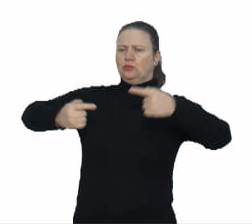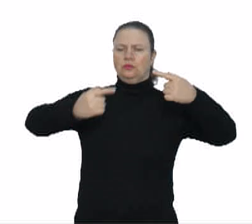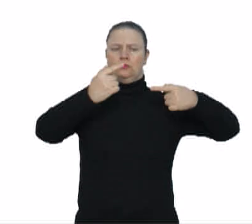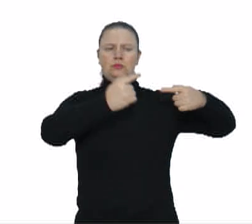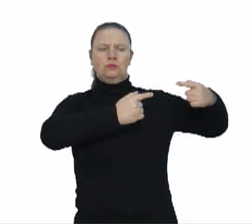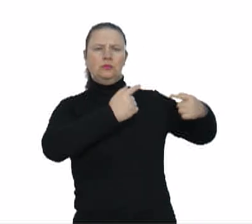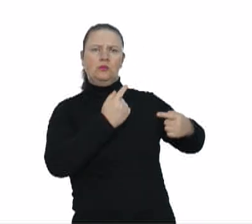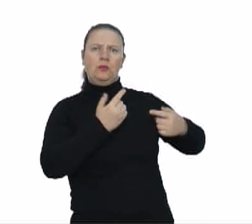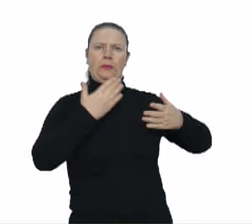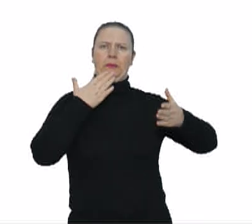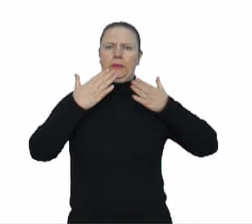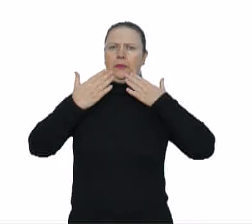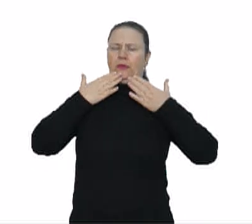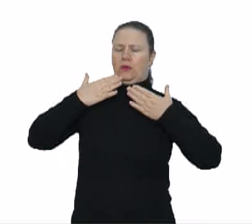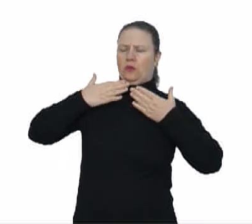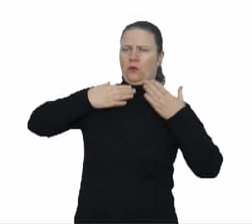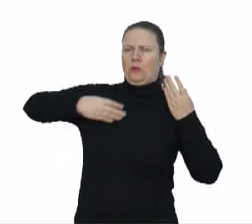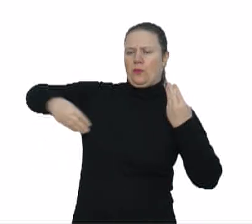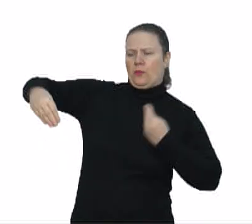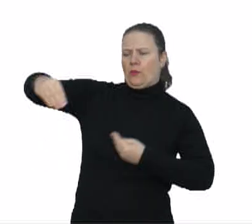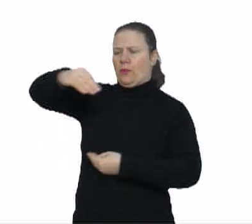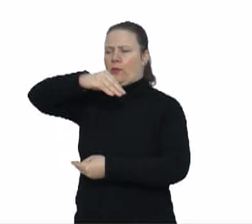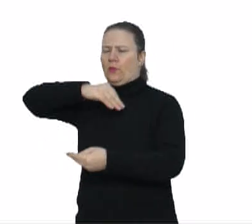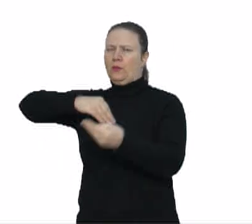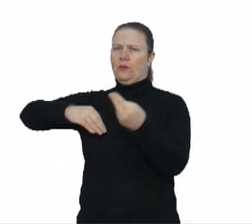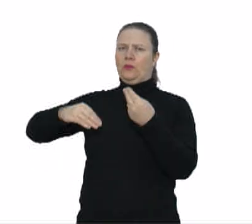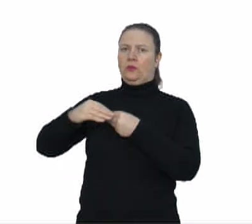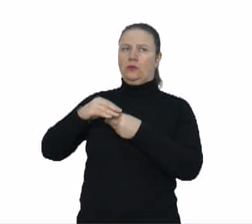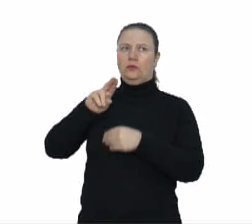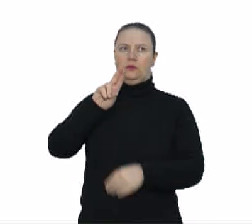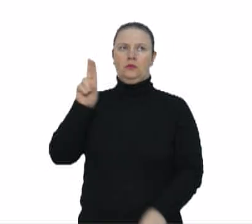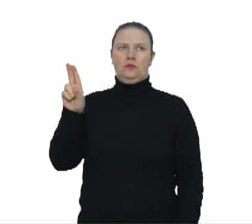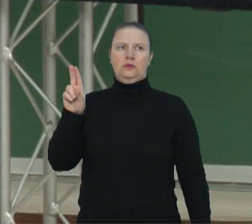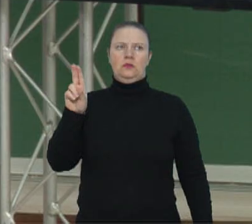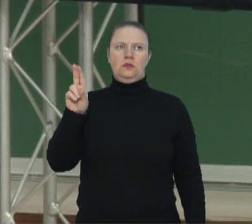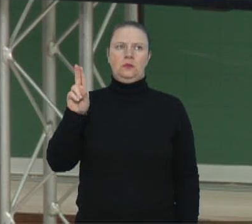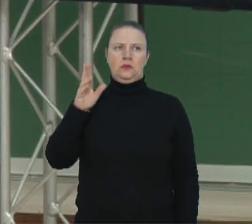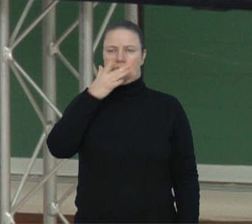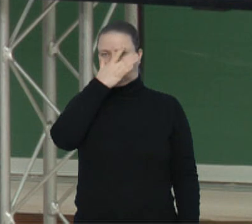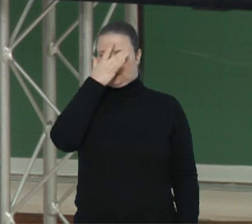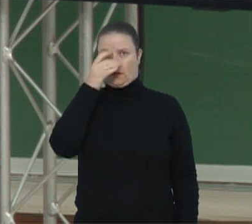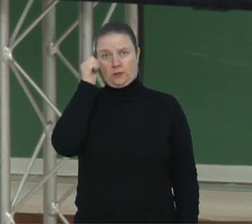né, num emaranhado de coisas. E essa artista é a Hannah Höch.